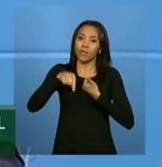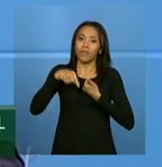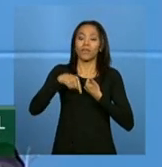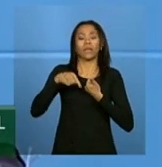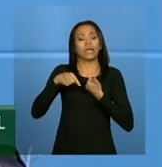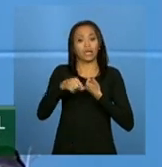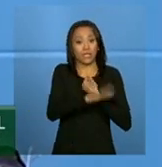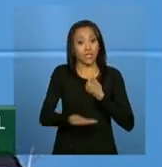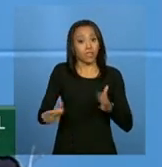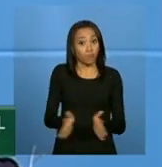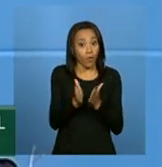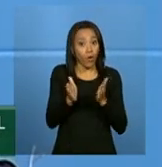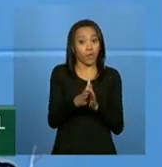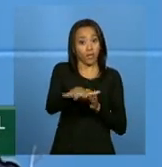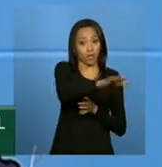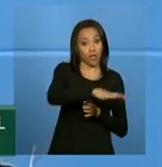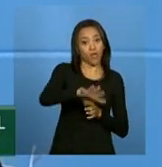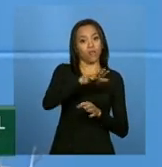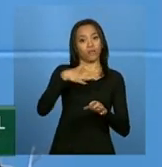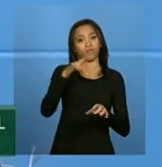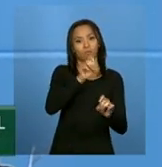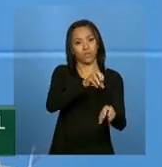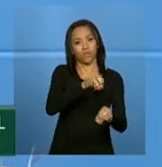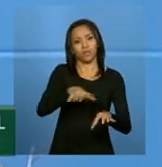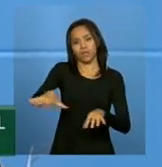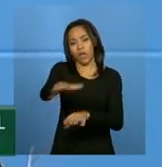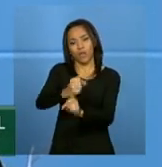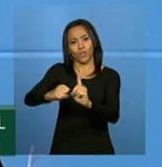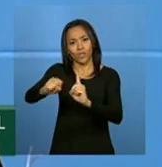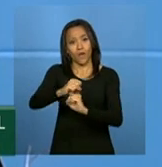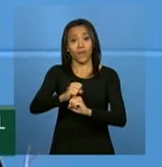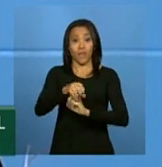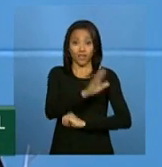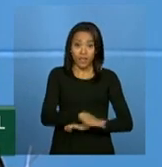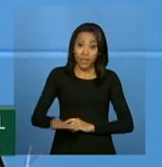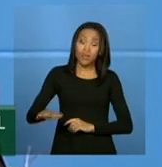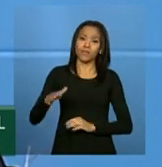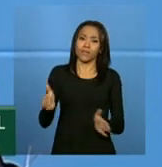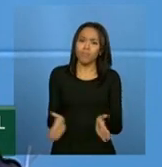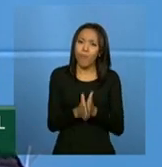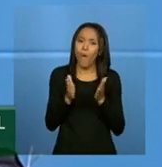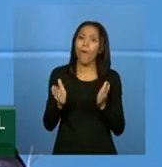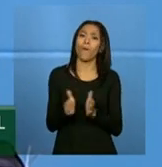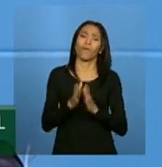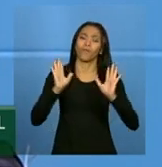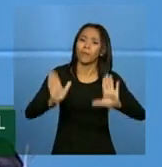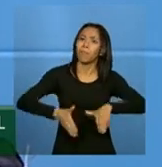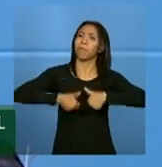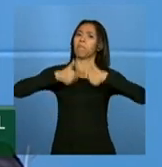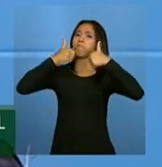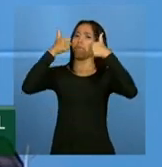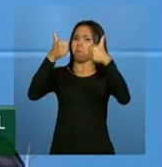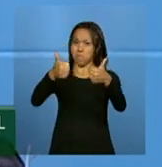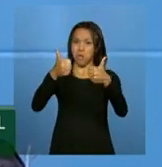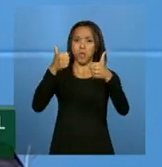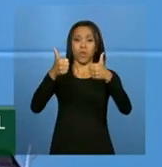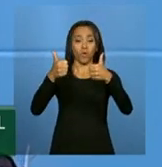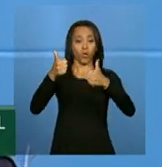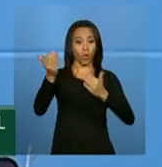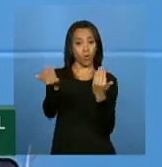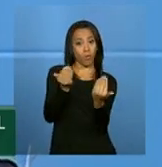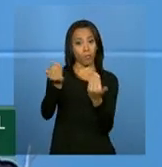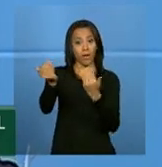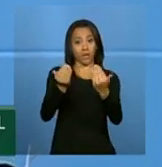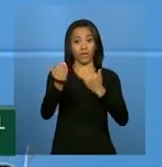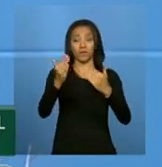indicador na área de educação, na área social, onde as crianças pobres têm um desempenho melhor do que a média das crianças nacionais. E isso se deve, sim, a